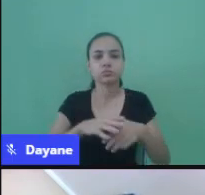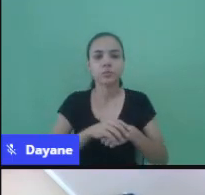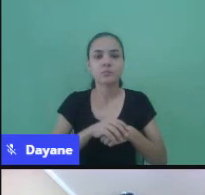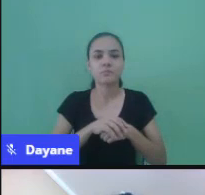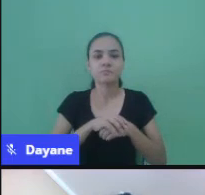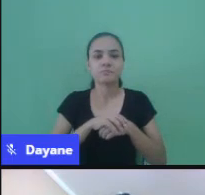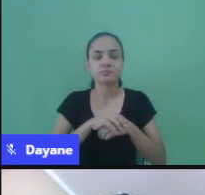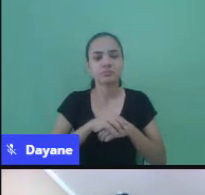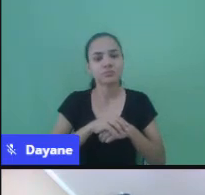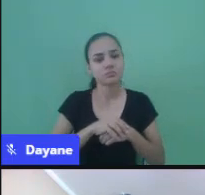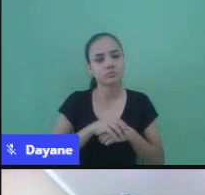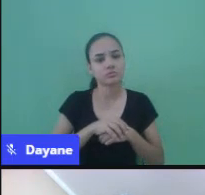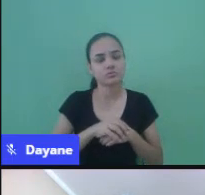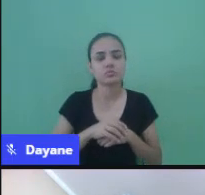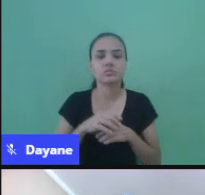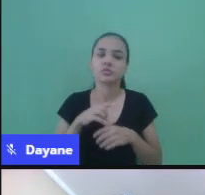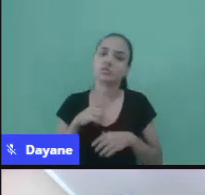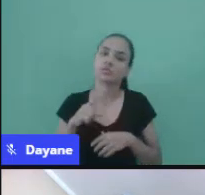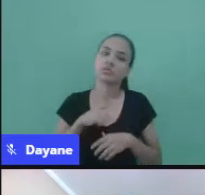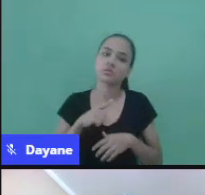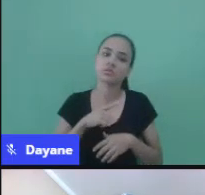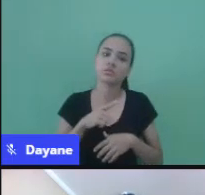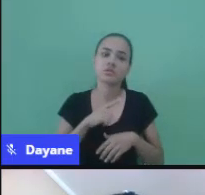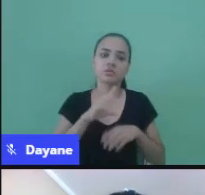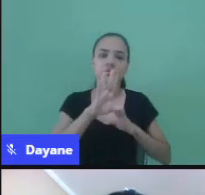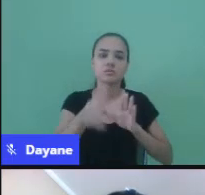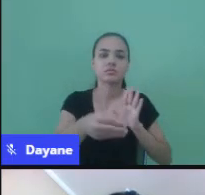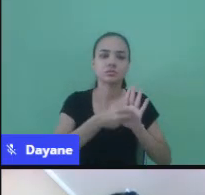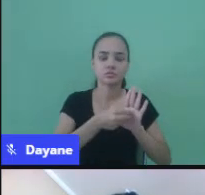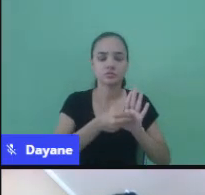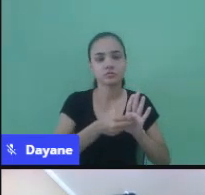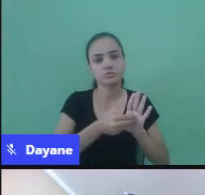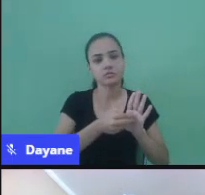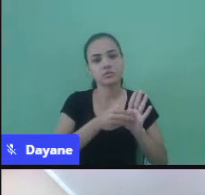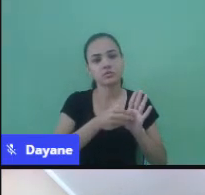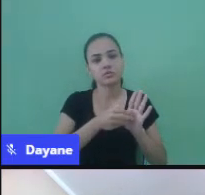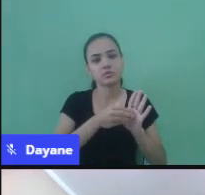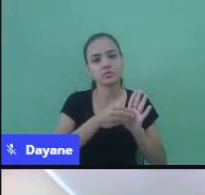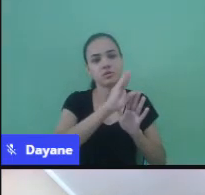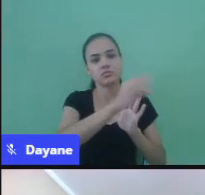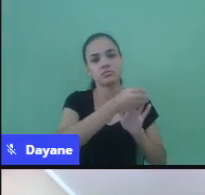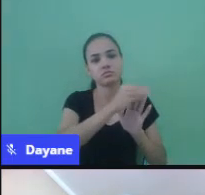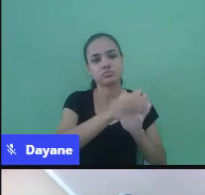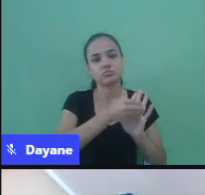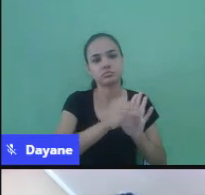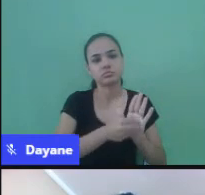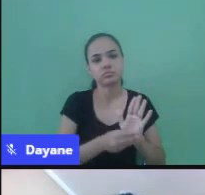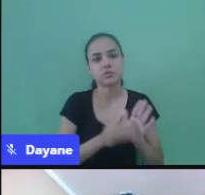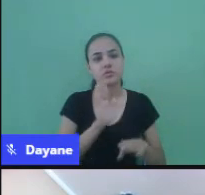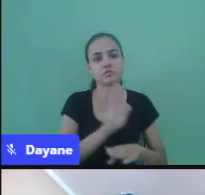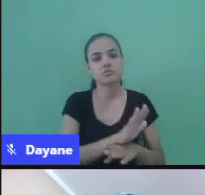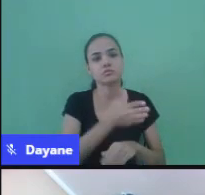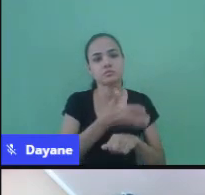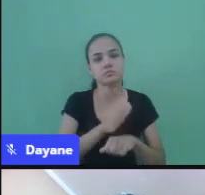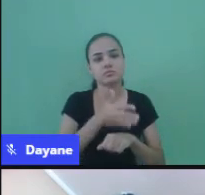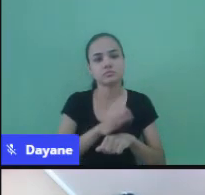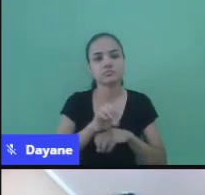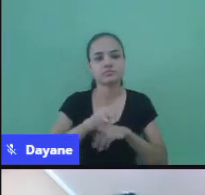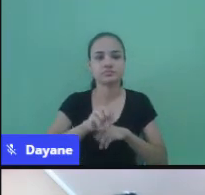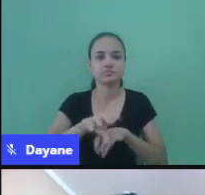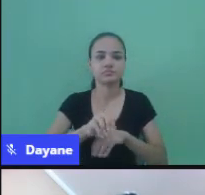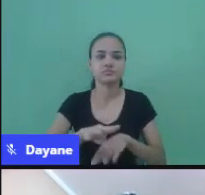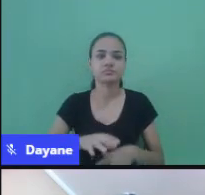neles para ajudar justamente nas práticas educativas, né? Então, pode ir baixando, professor, por